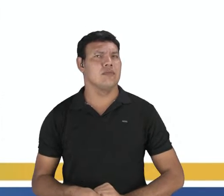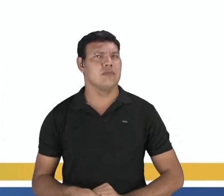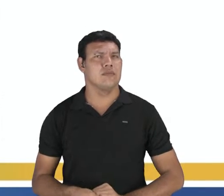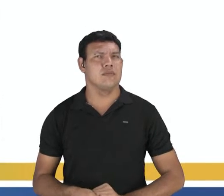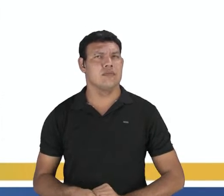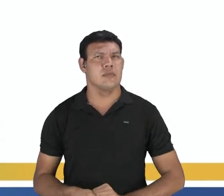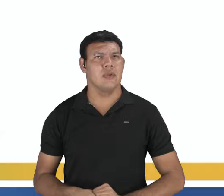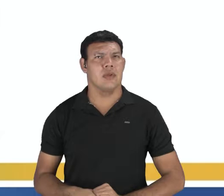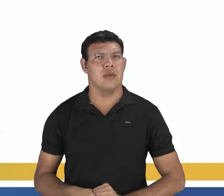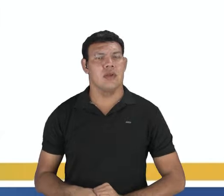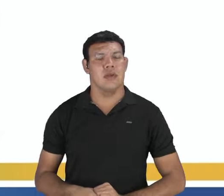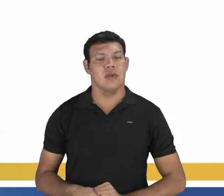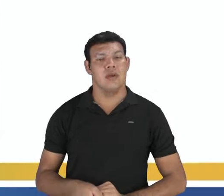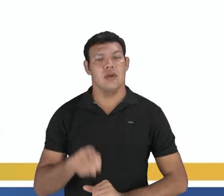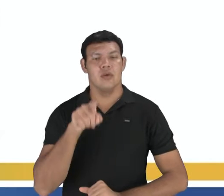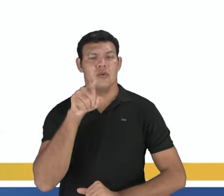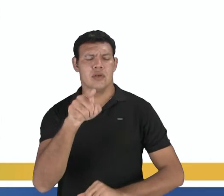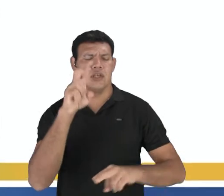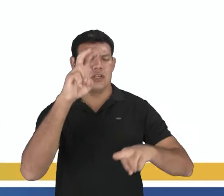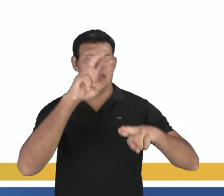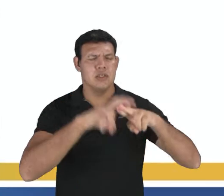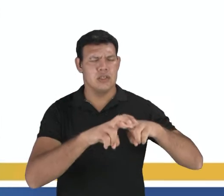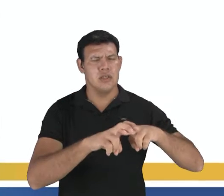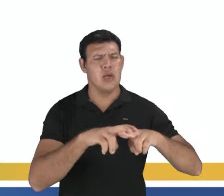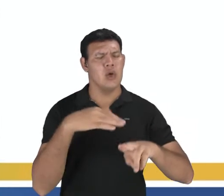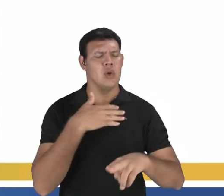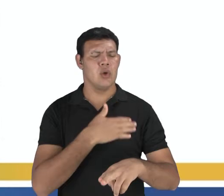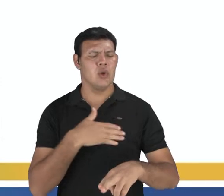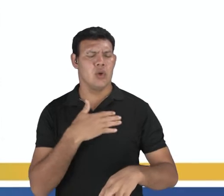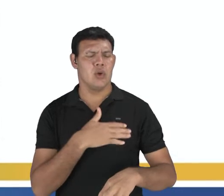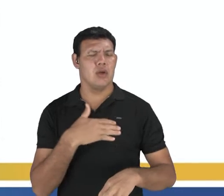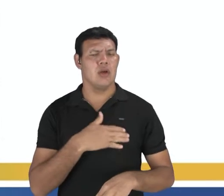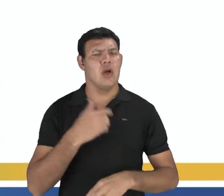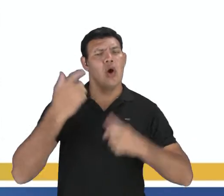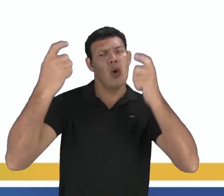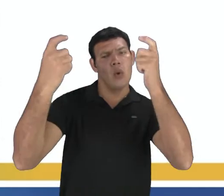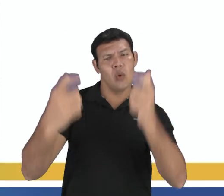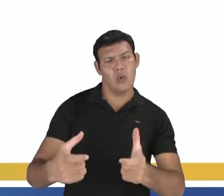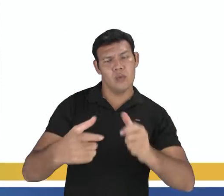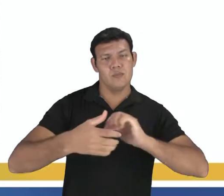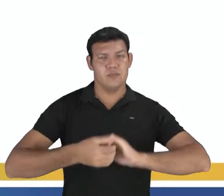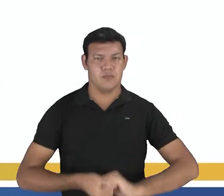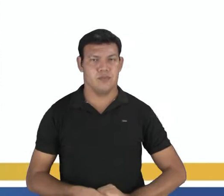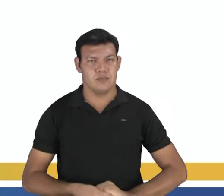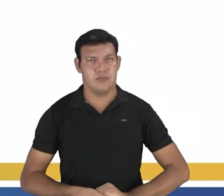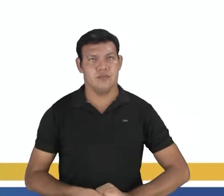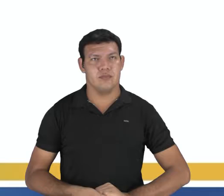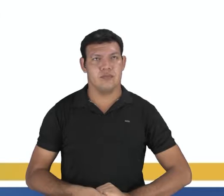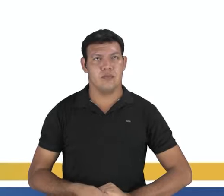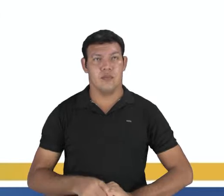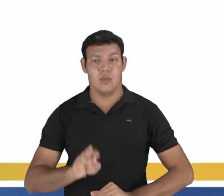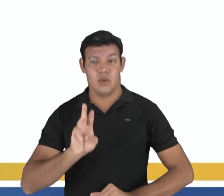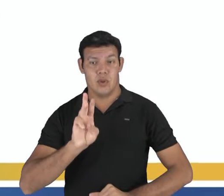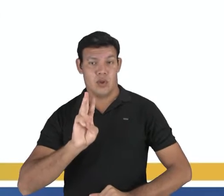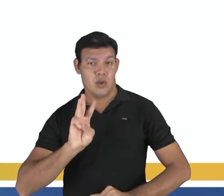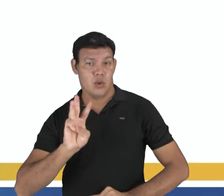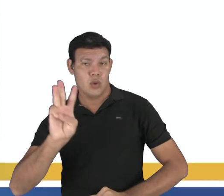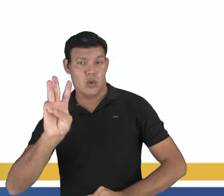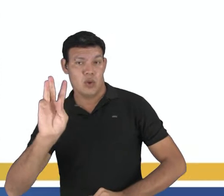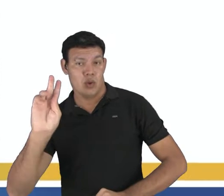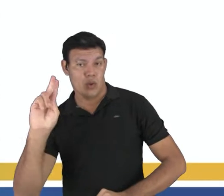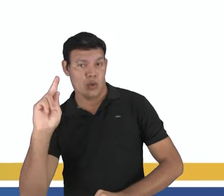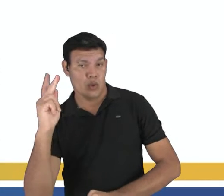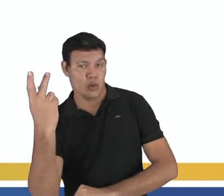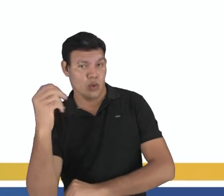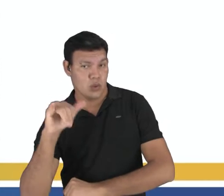a onde você gostaria de sentar lugar onde você gostaria de sentar uai uai